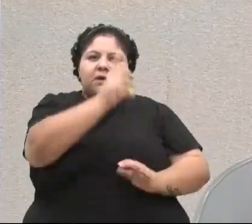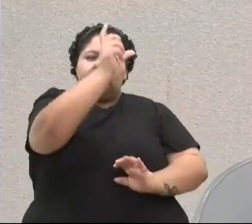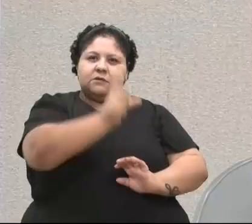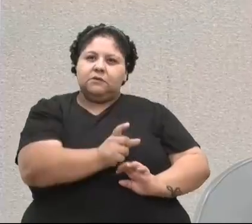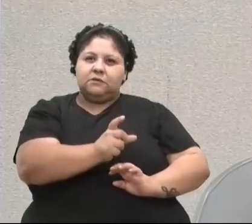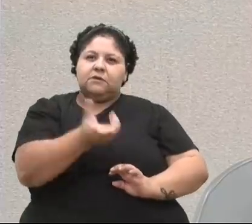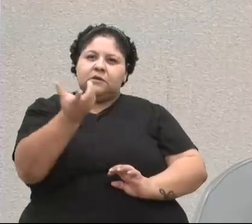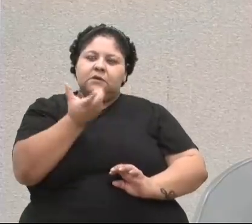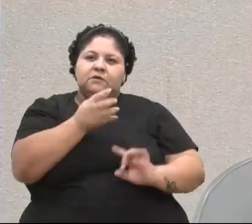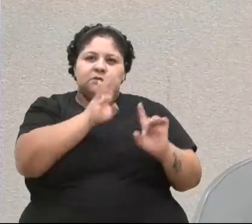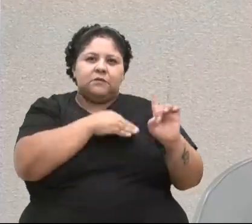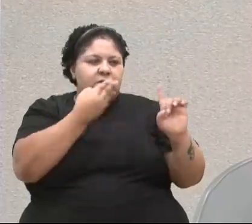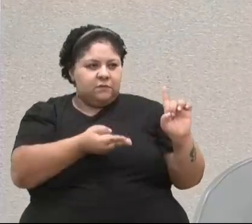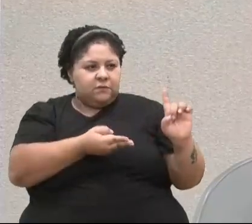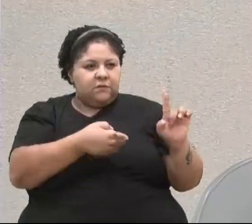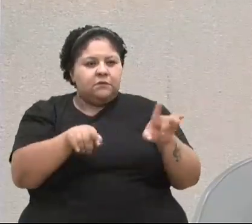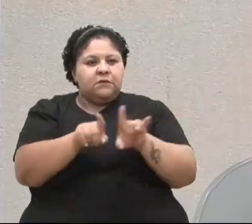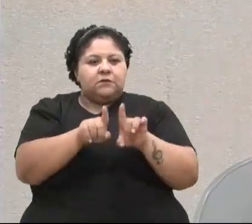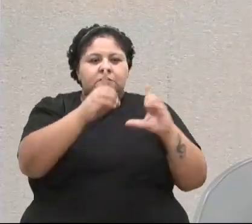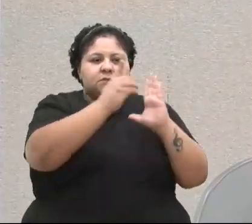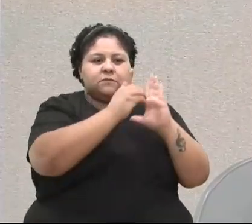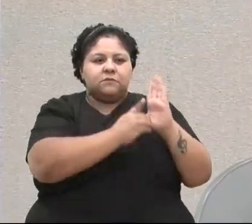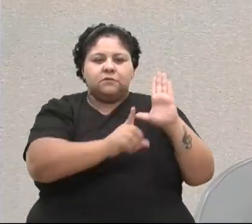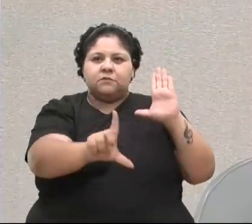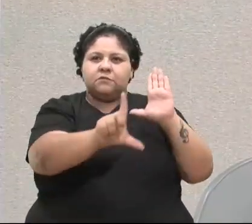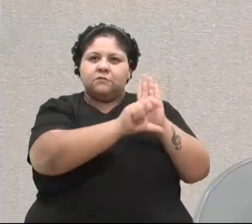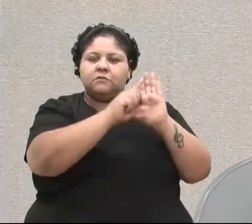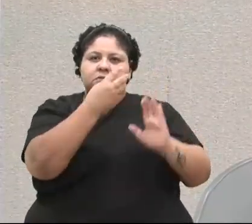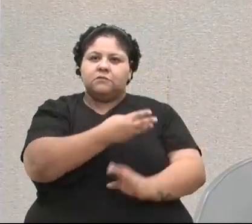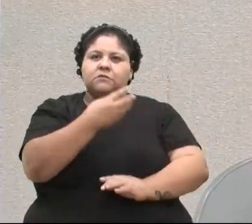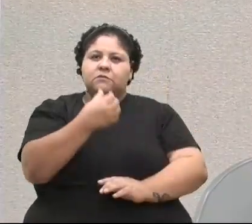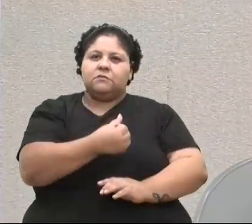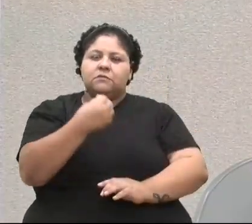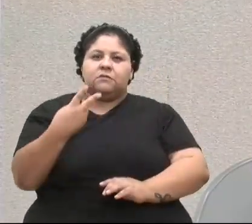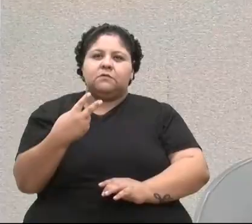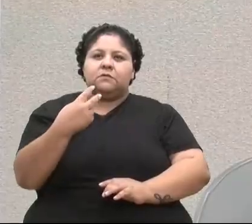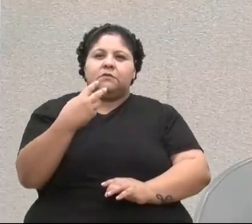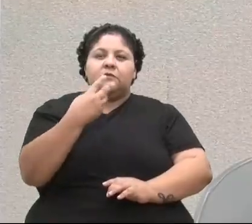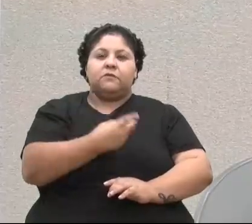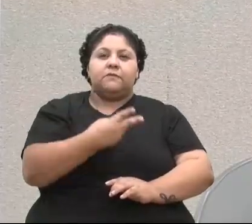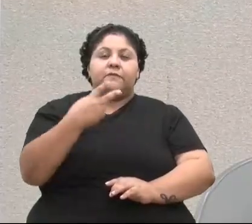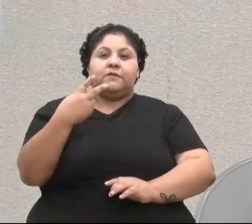deseja homenagear. Ainda o Decreto Legislativo 362/A, de 23 de fevereiro de